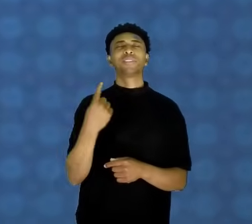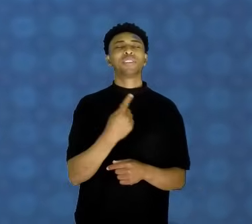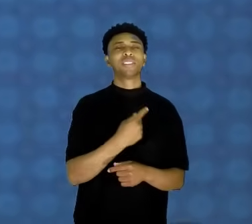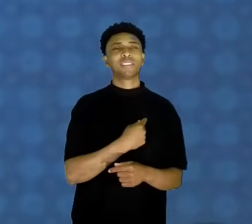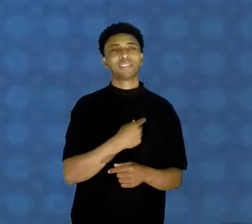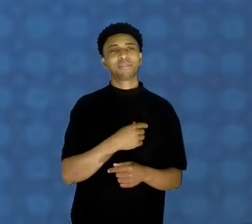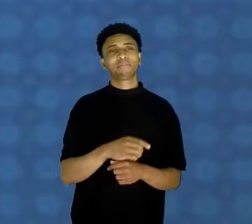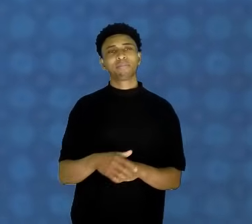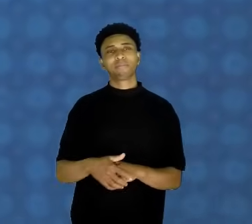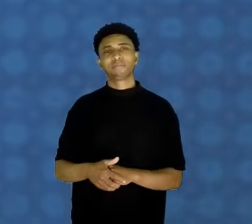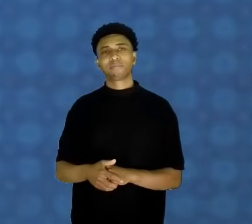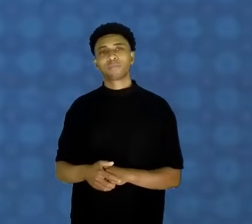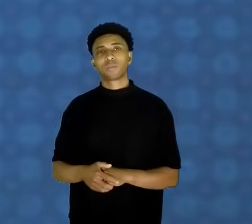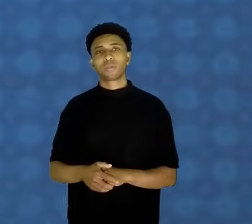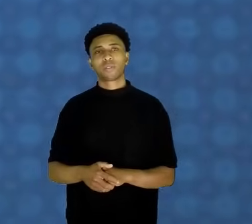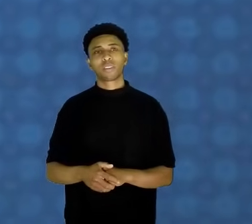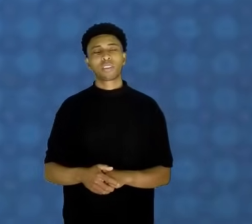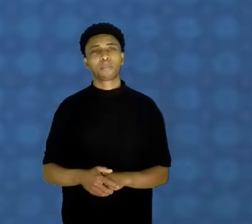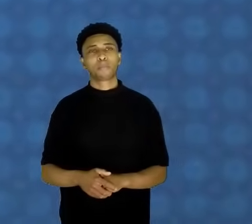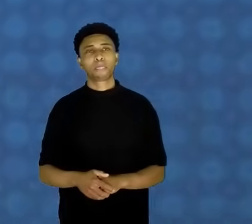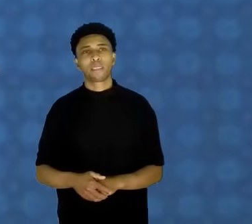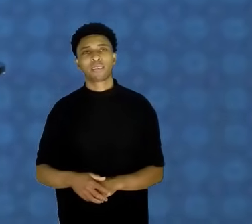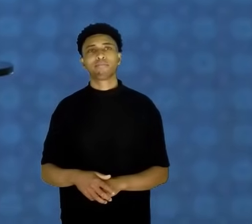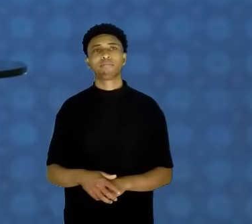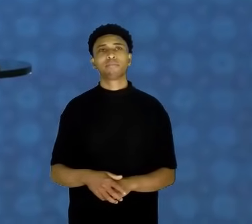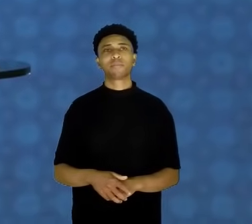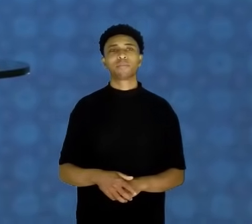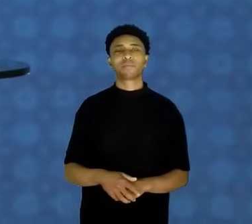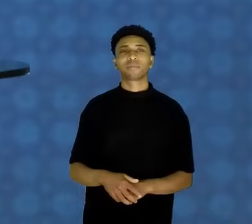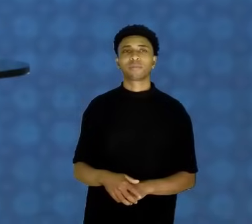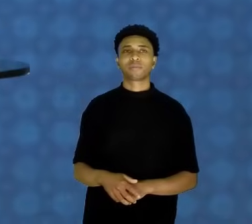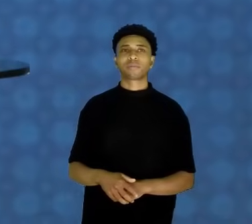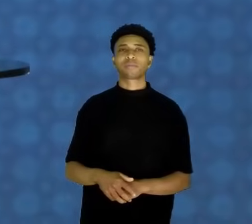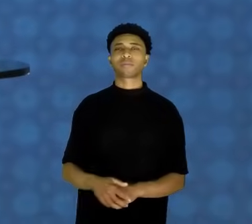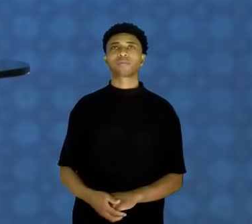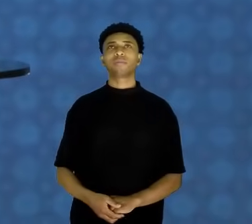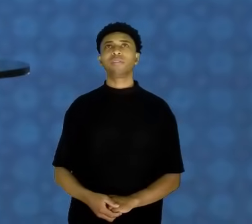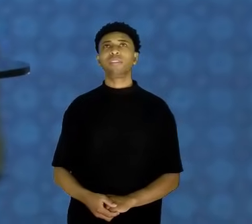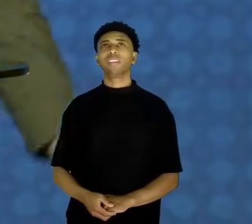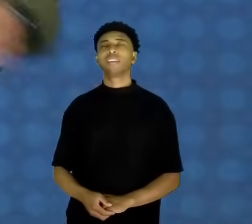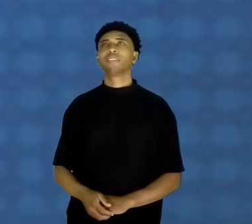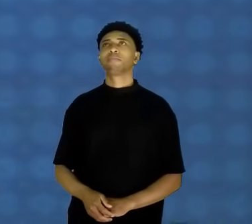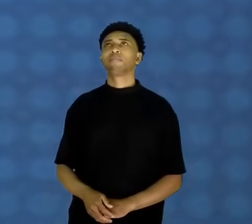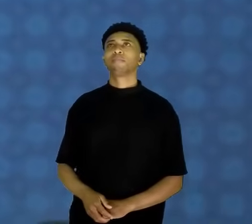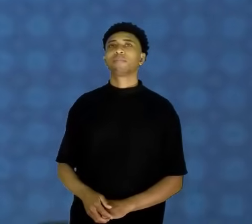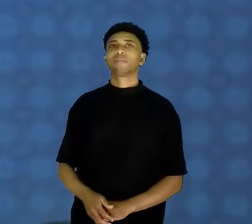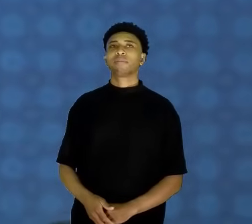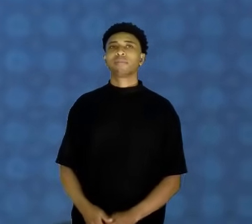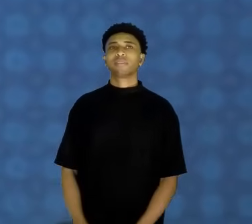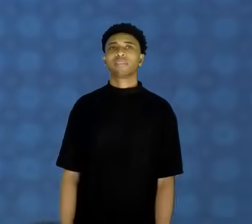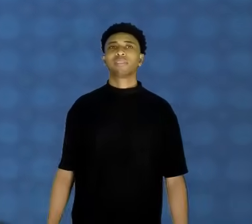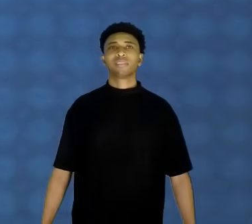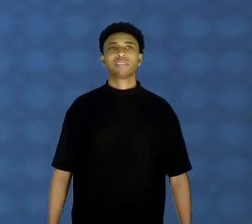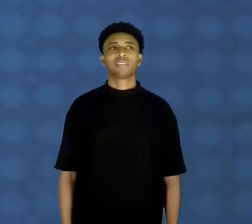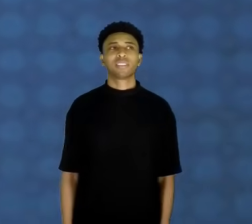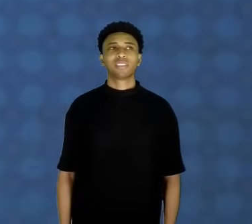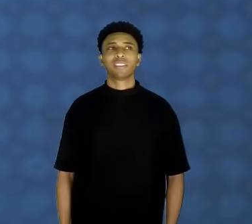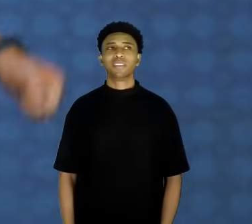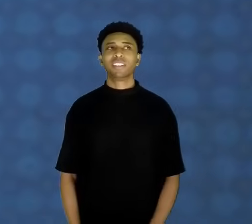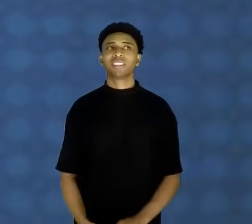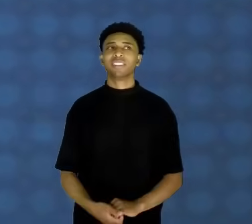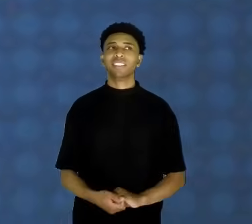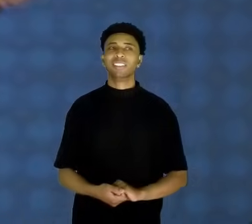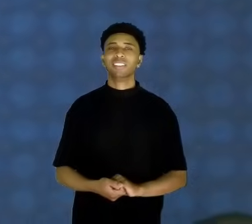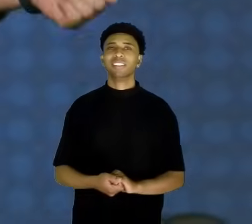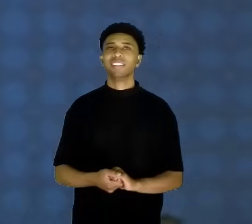pessoa casca grossa, pele de rinoceronte, sangue de barata e coração de leão. Fala